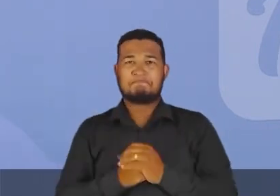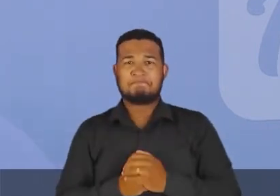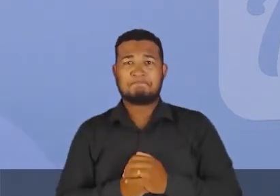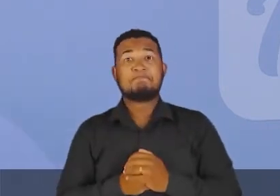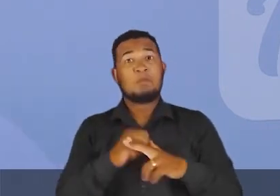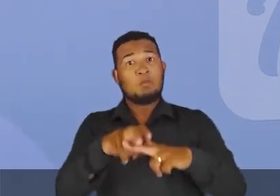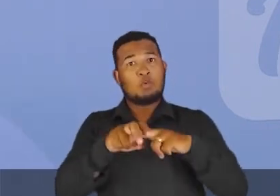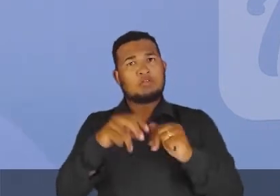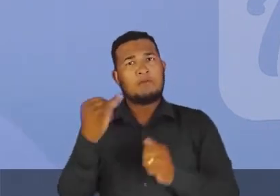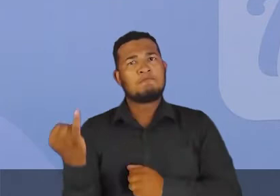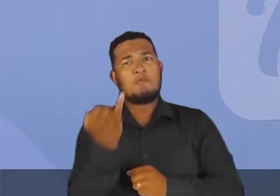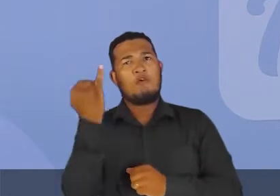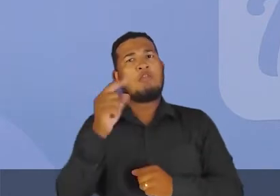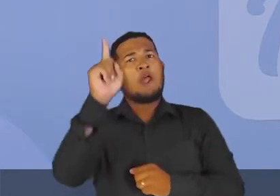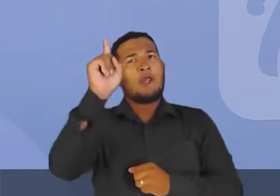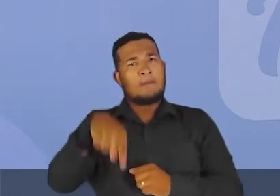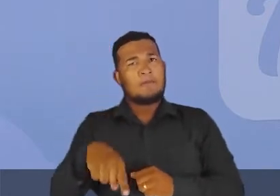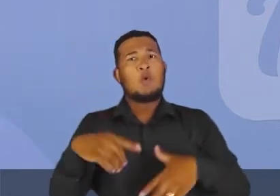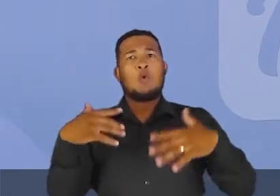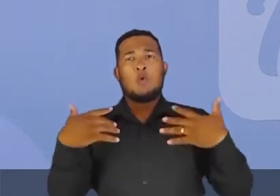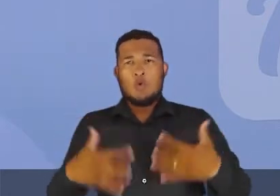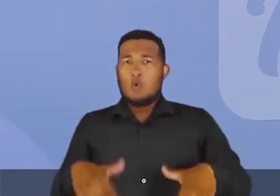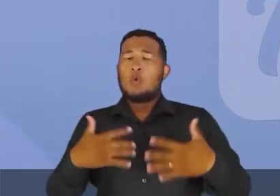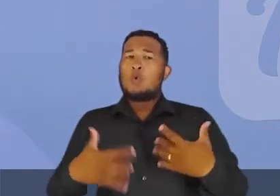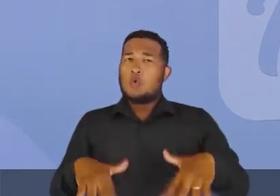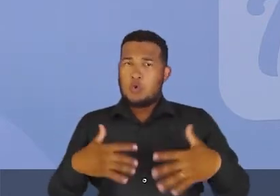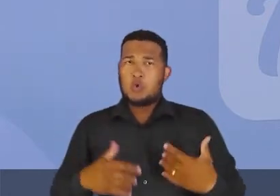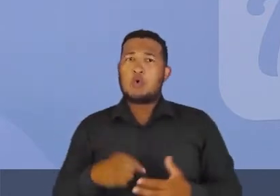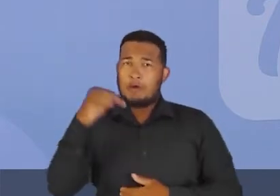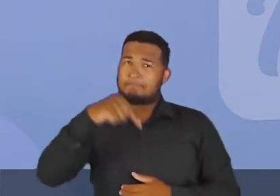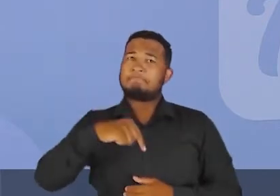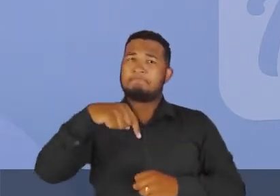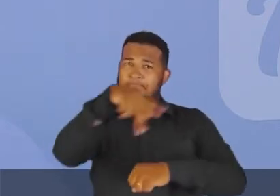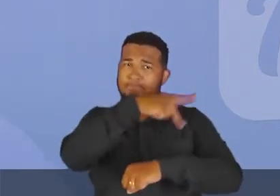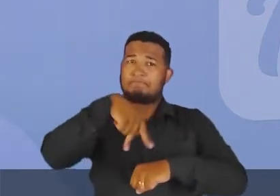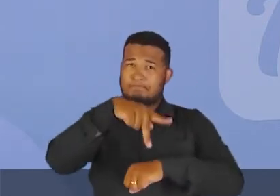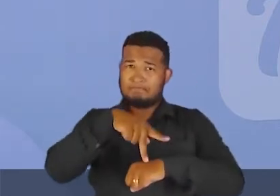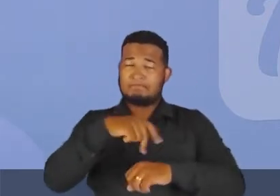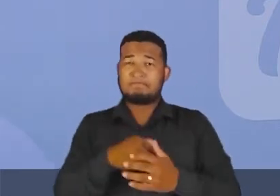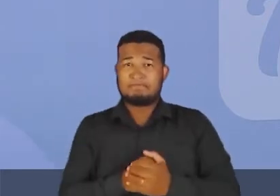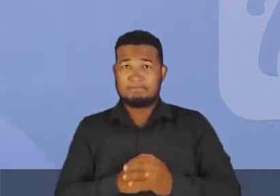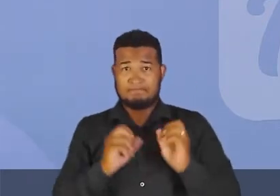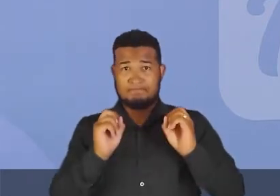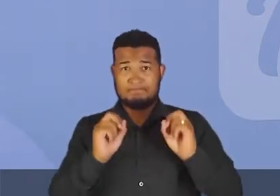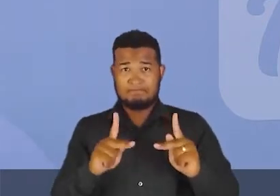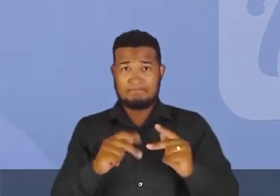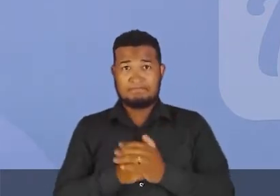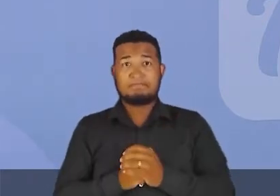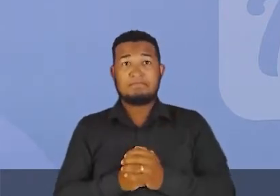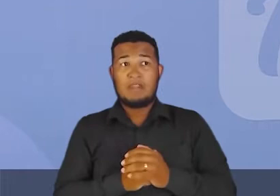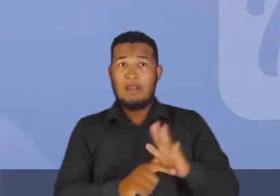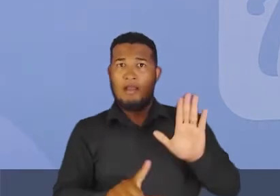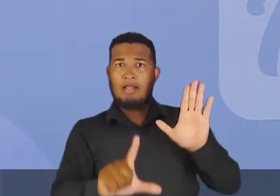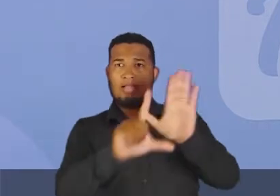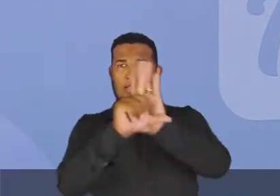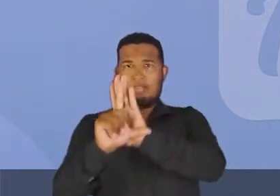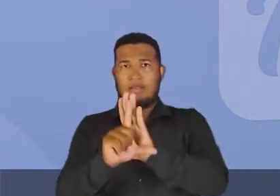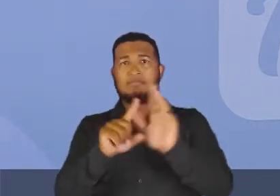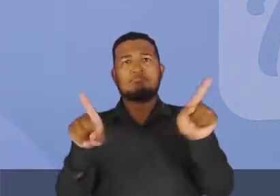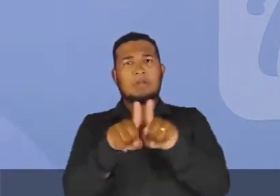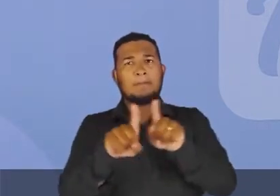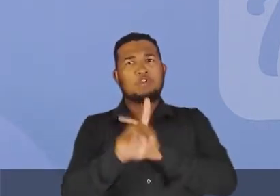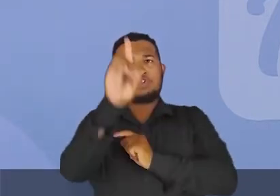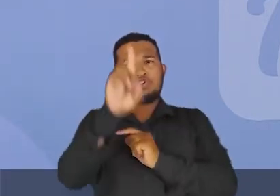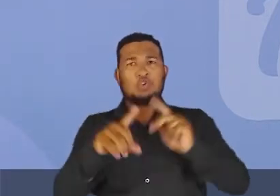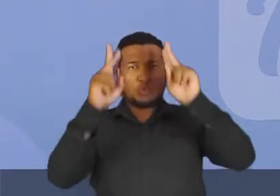uma importância muito grande aqui no nosso país, ok? As leis dos direitos humanos e